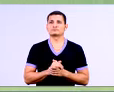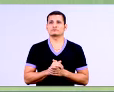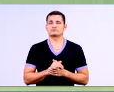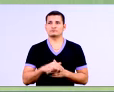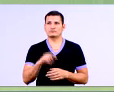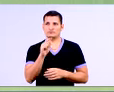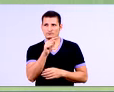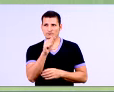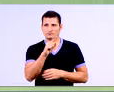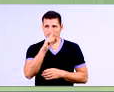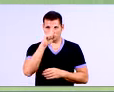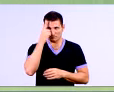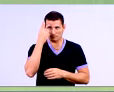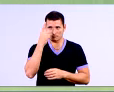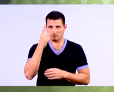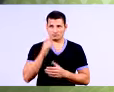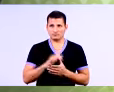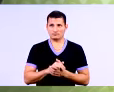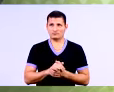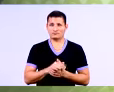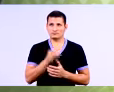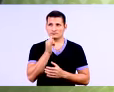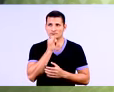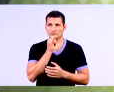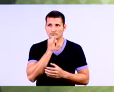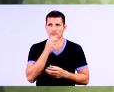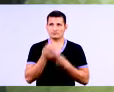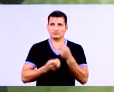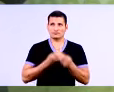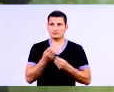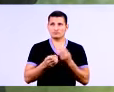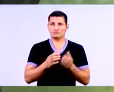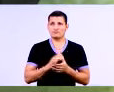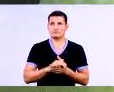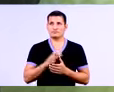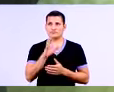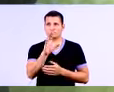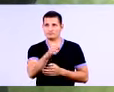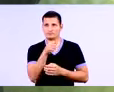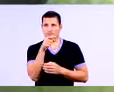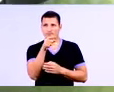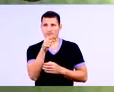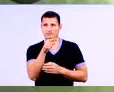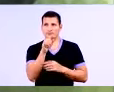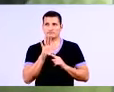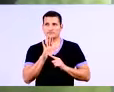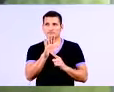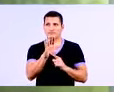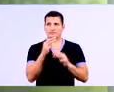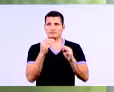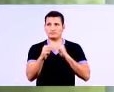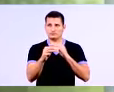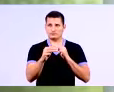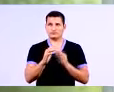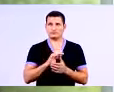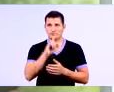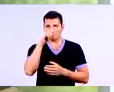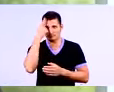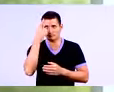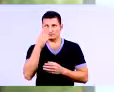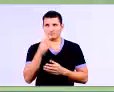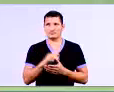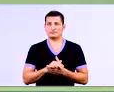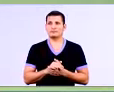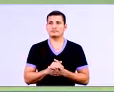Aqui nós vamos criar o exemplo, como pegar aquele mostrar mensagem e criar algo funcional para